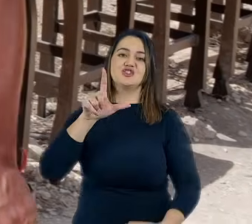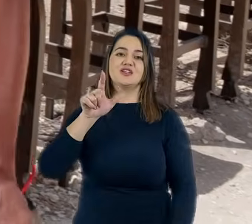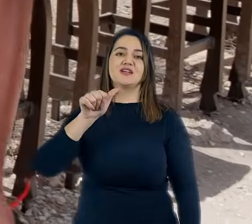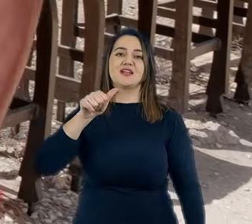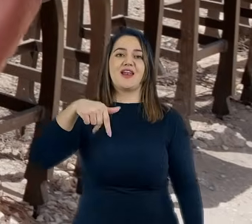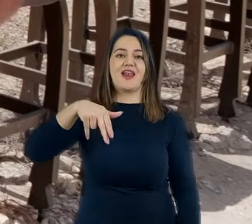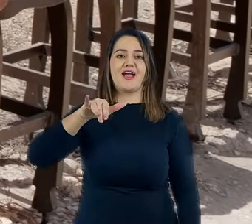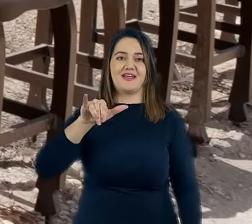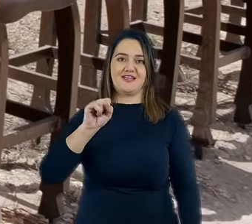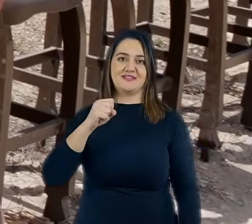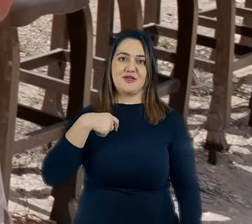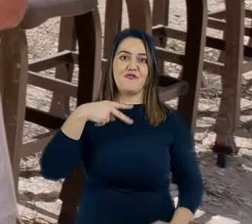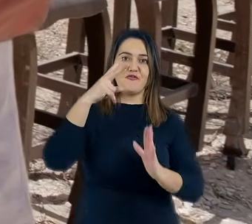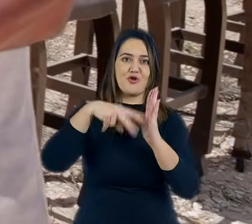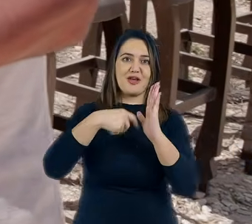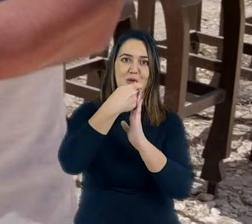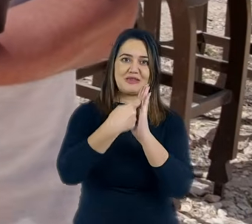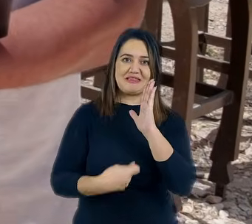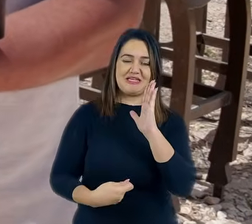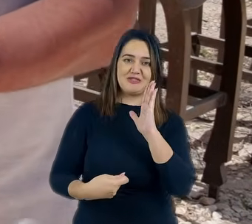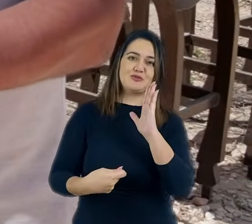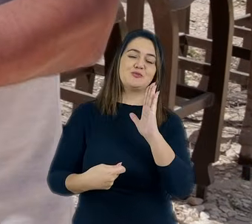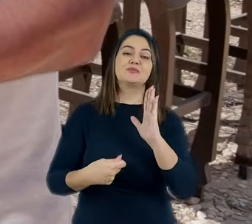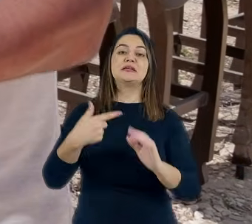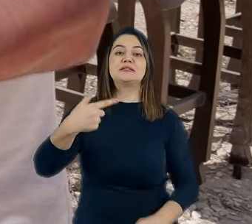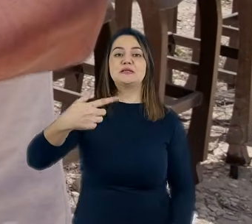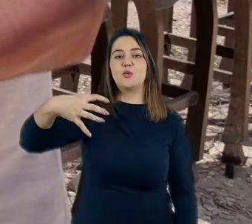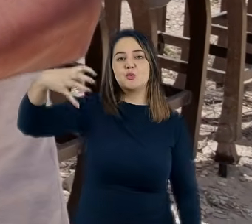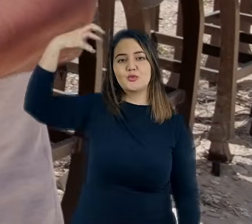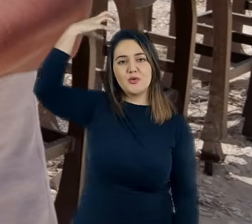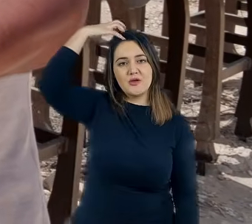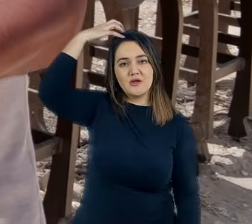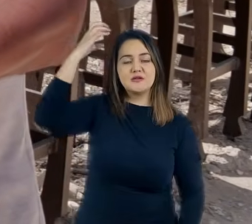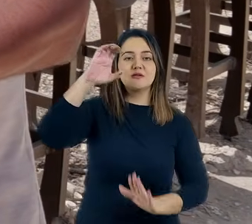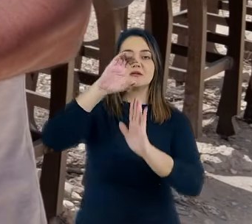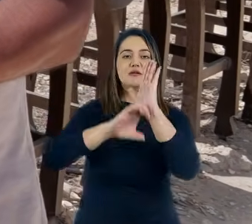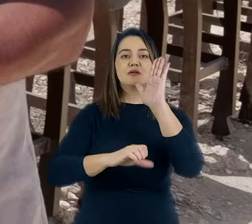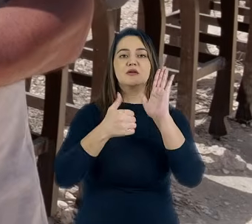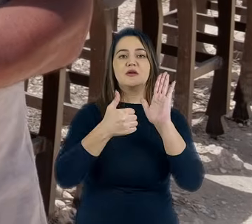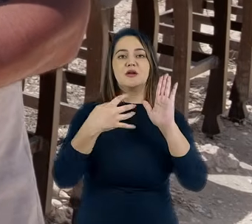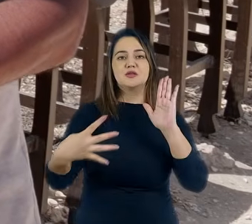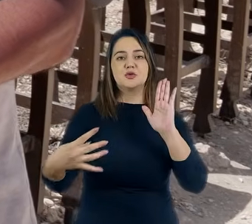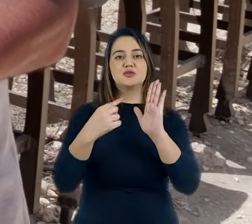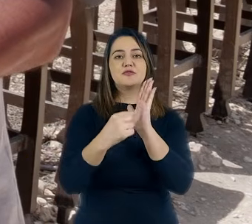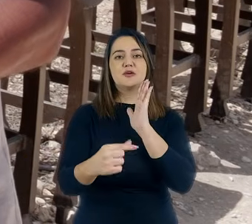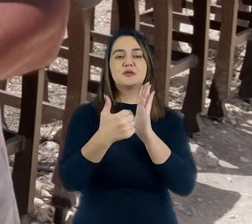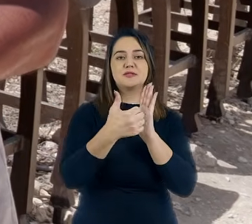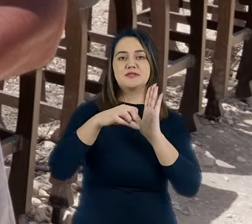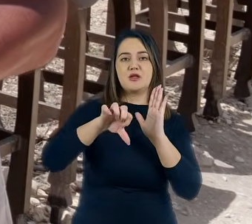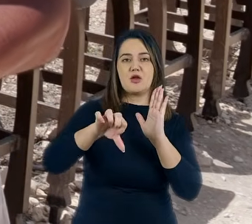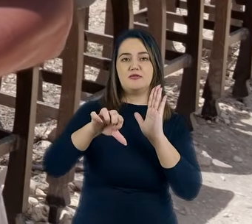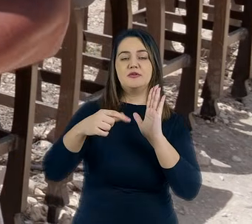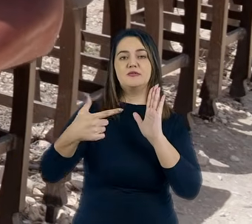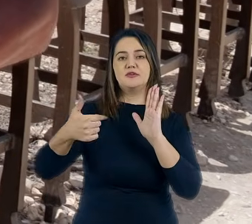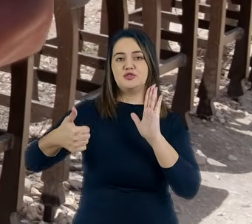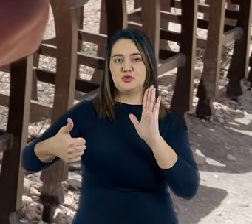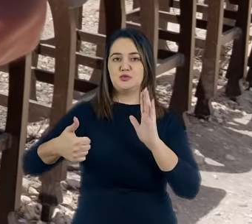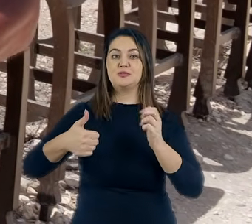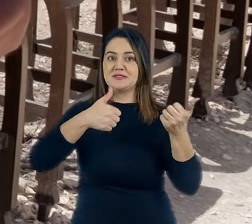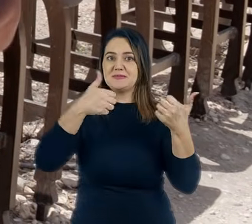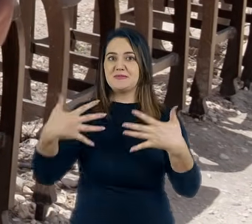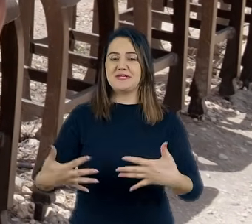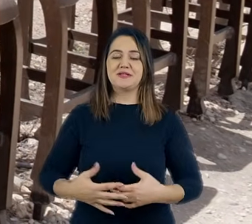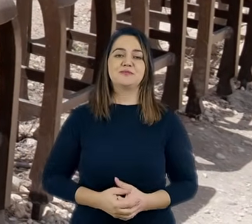A Bíblia fala sobre isso. Eu vou ler com você essa passagem, está em 2 Reis, capítulo 14, versículos 19 e